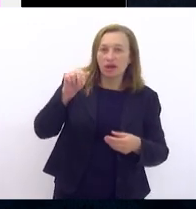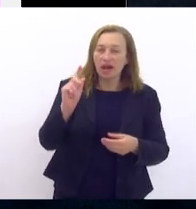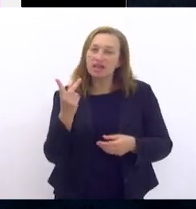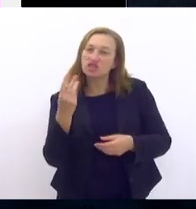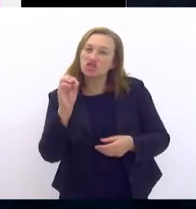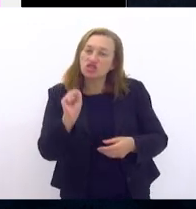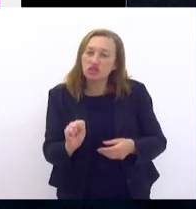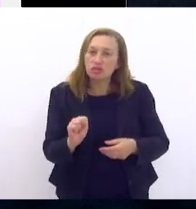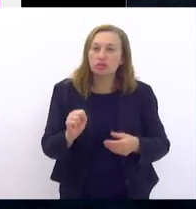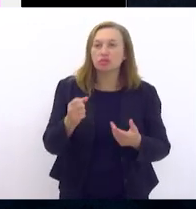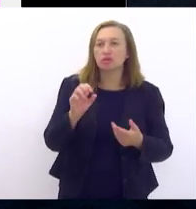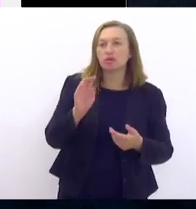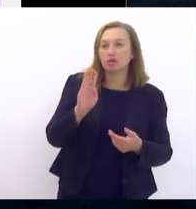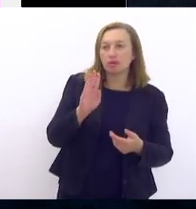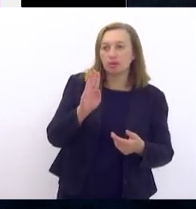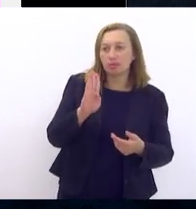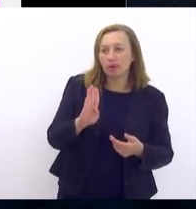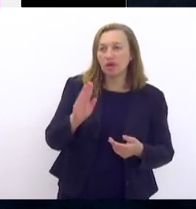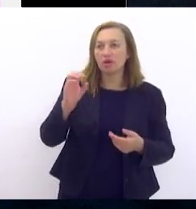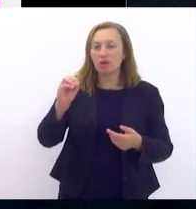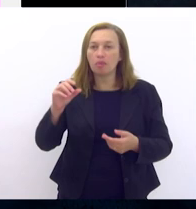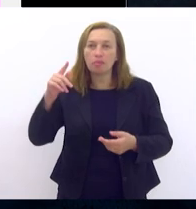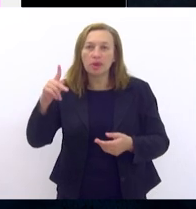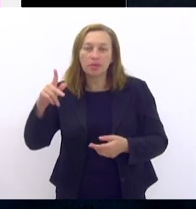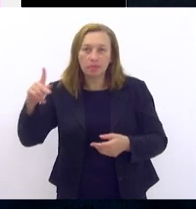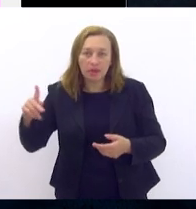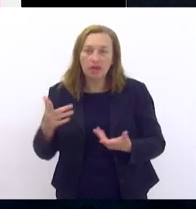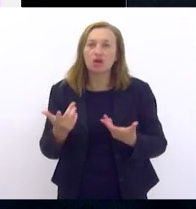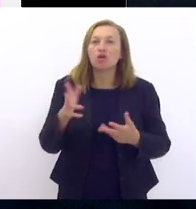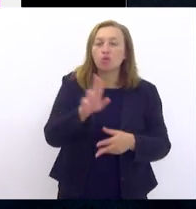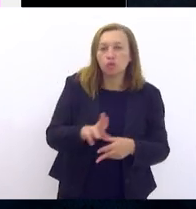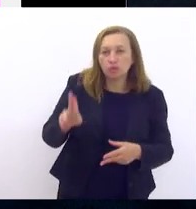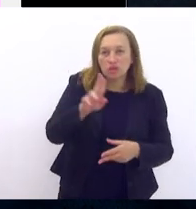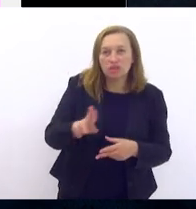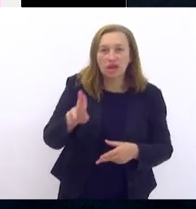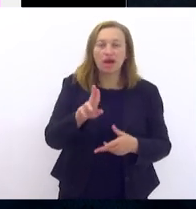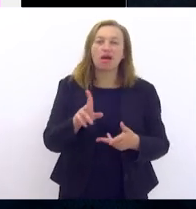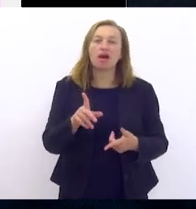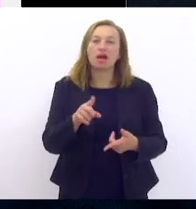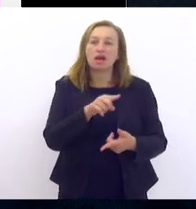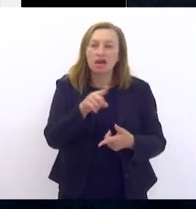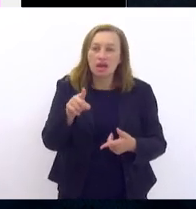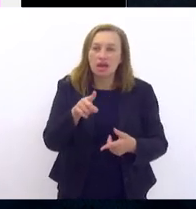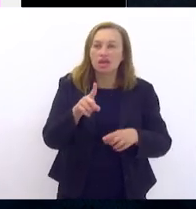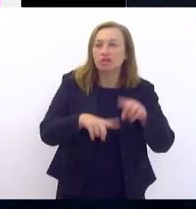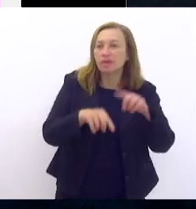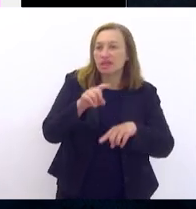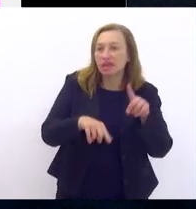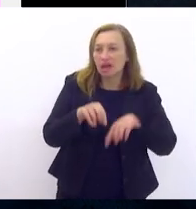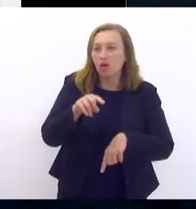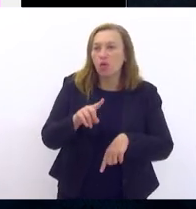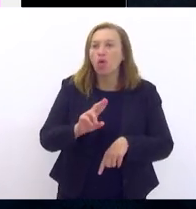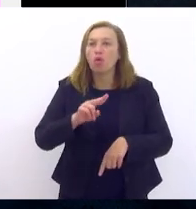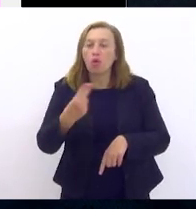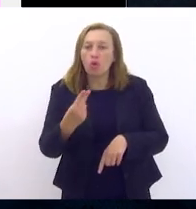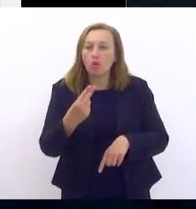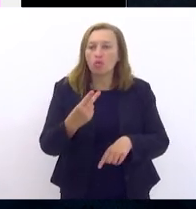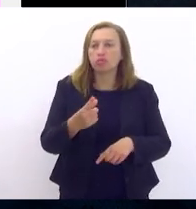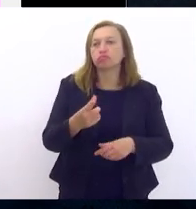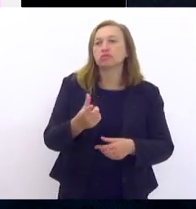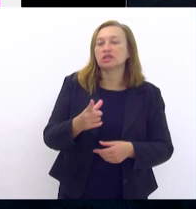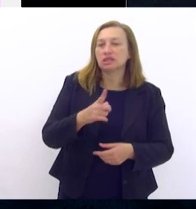recicla mecanicamente por um mercado a gente conseguiu utilizar este este material então gerar renda